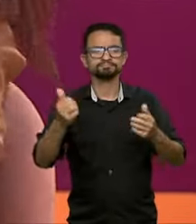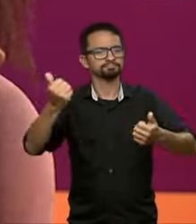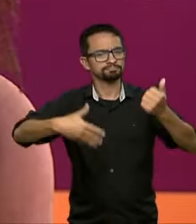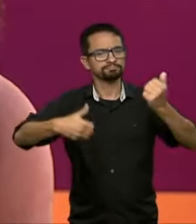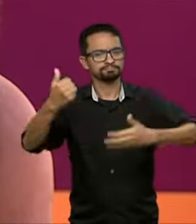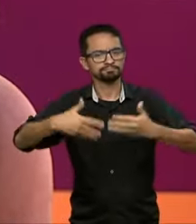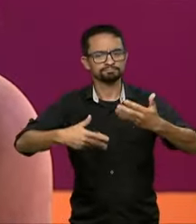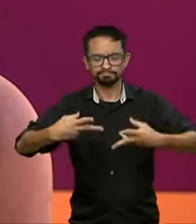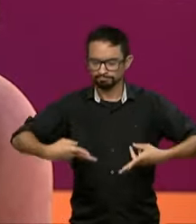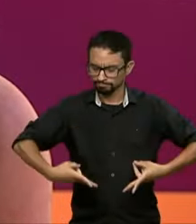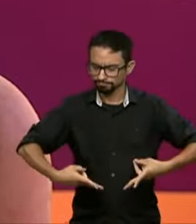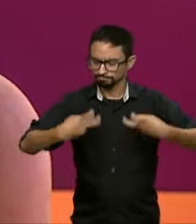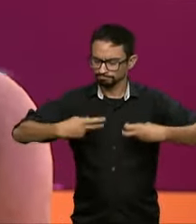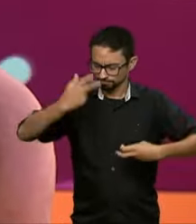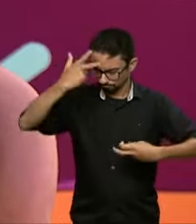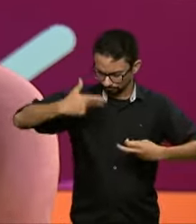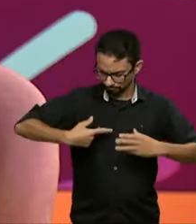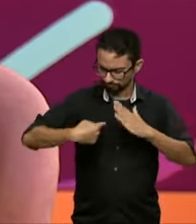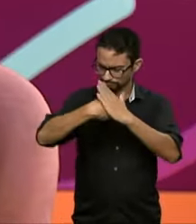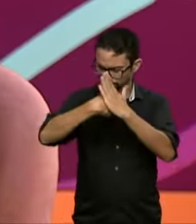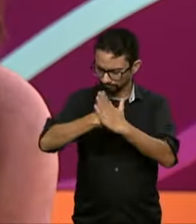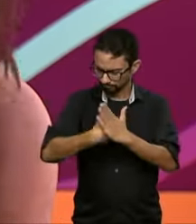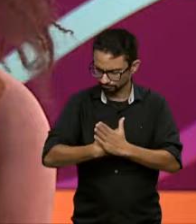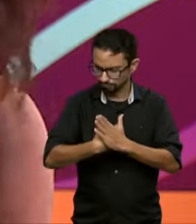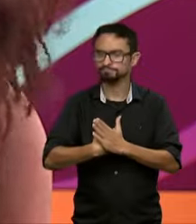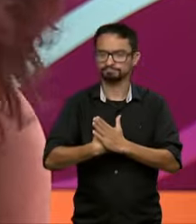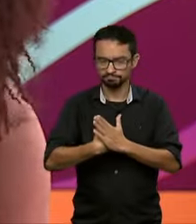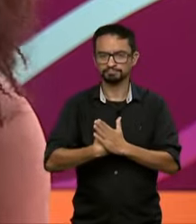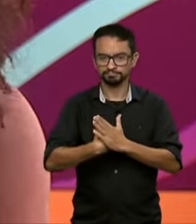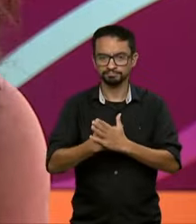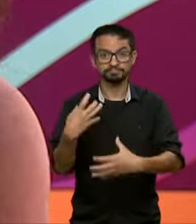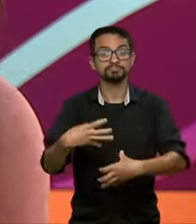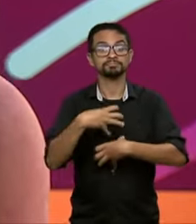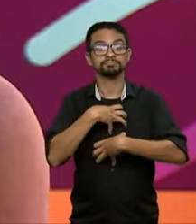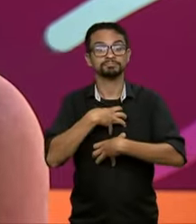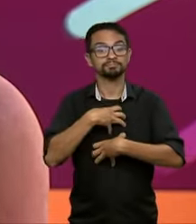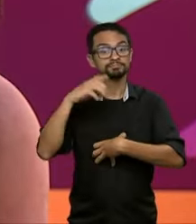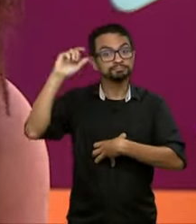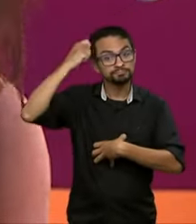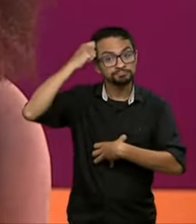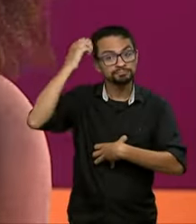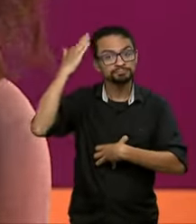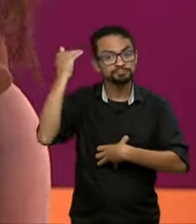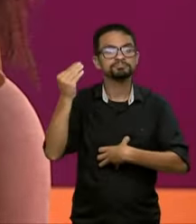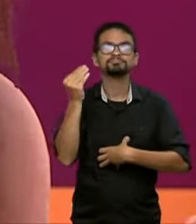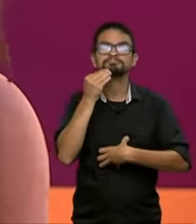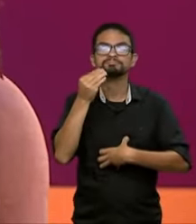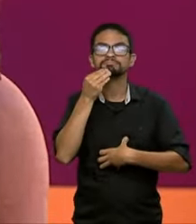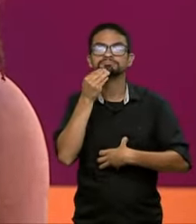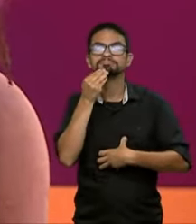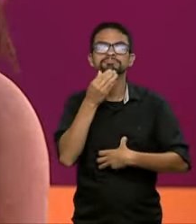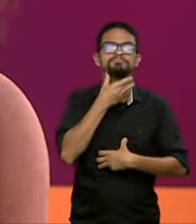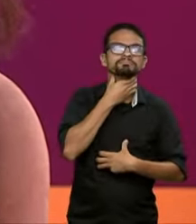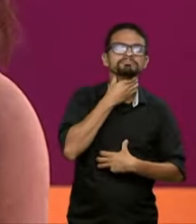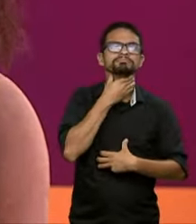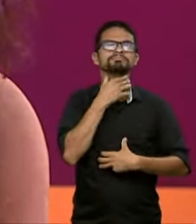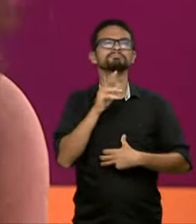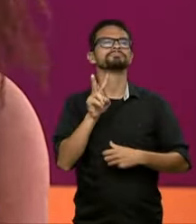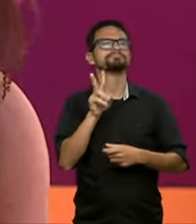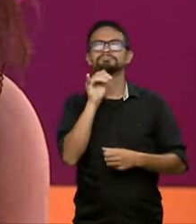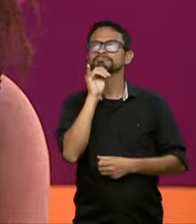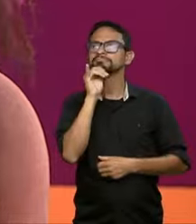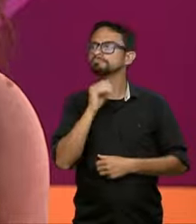se auto-perceber. Sim. Tem uma coisa que a gente brinca dentro dos movimentos negros, que é o teste do pescoço, que é você estar num espaço e você